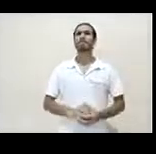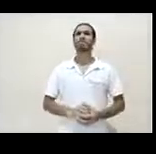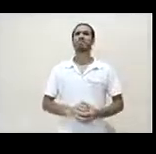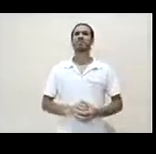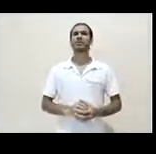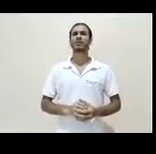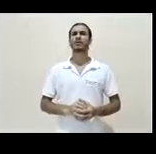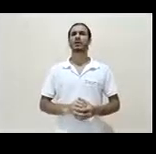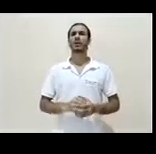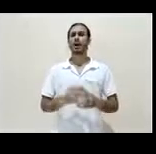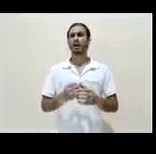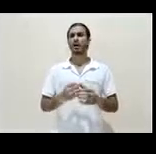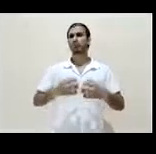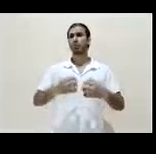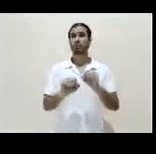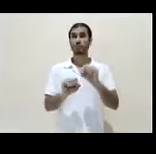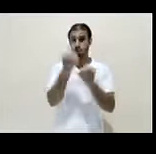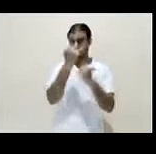exigem, né, essa habilidade,